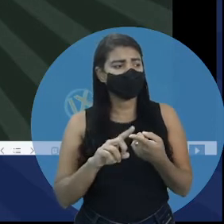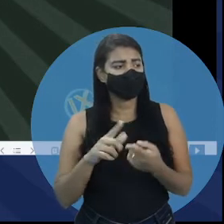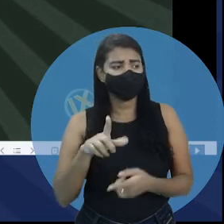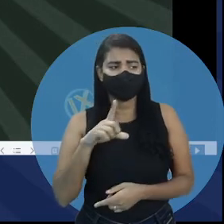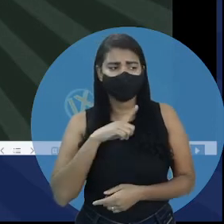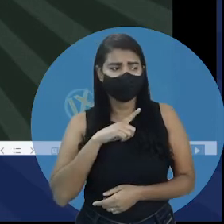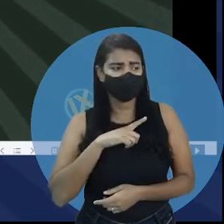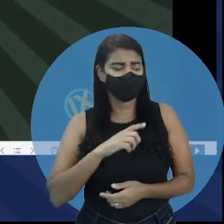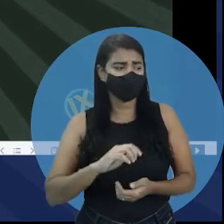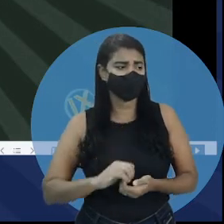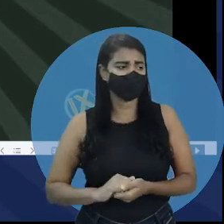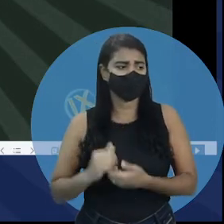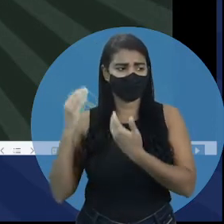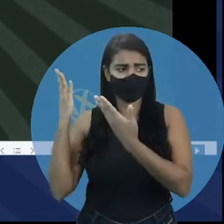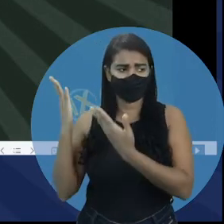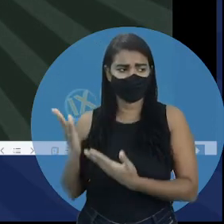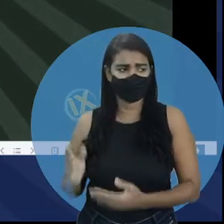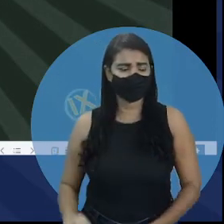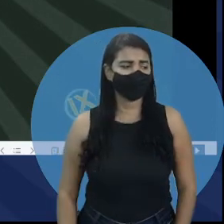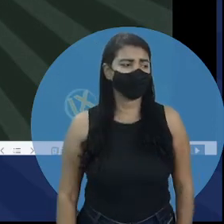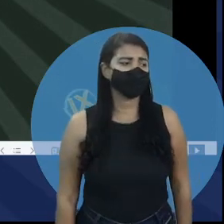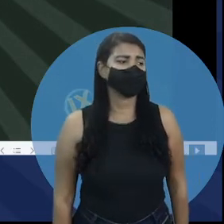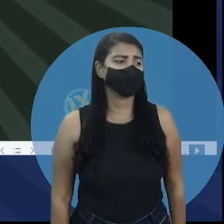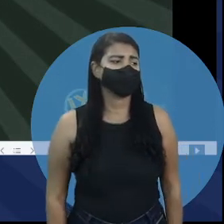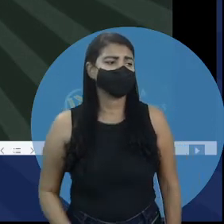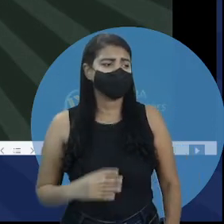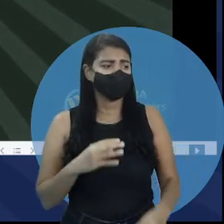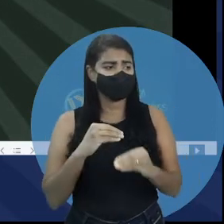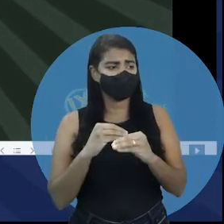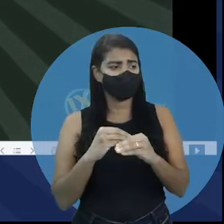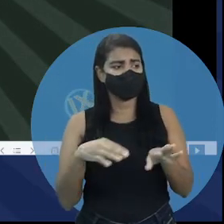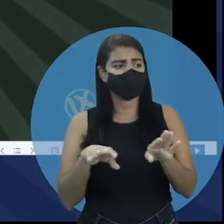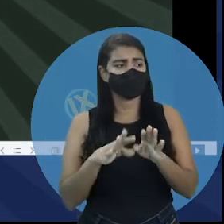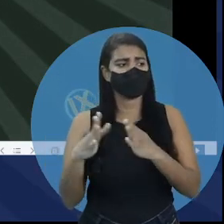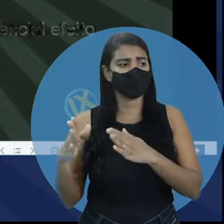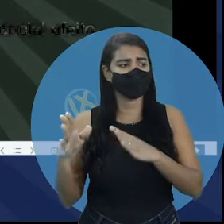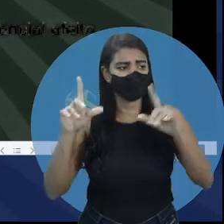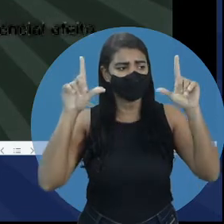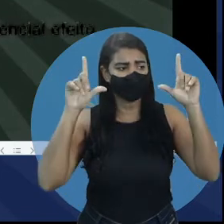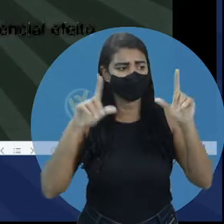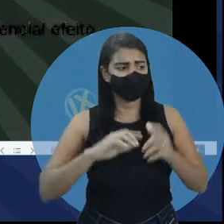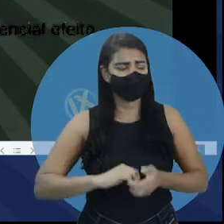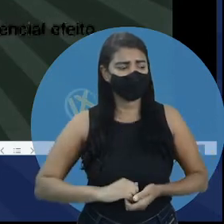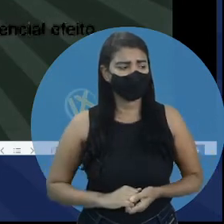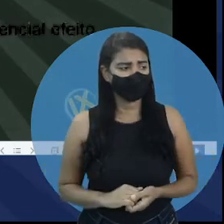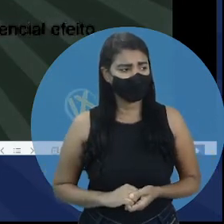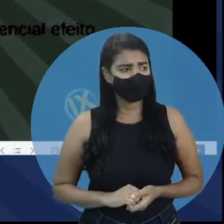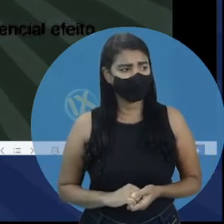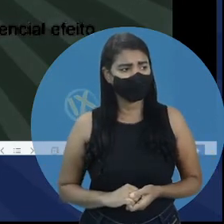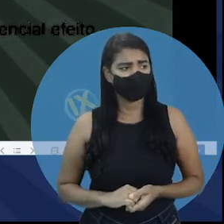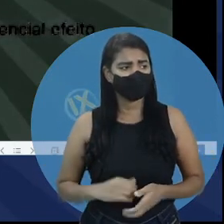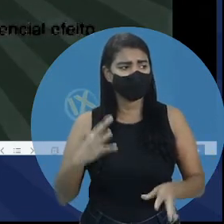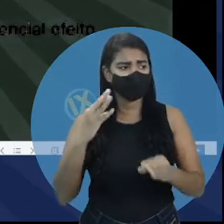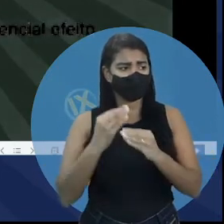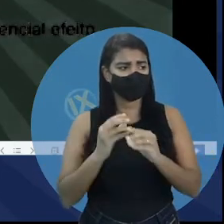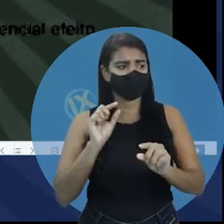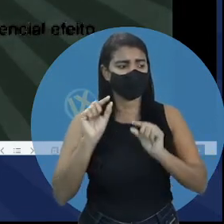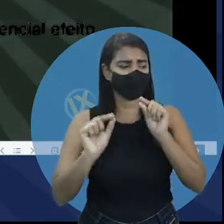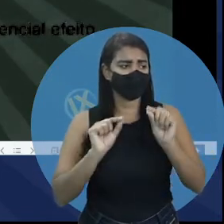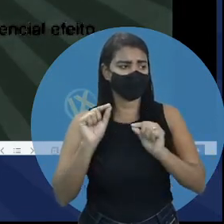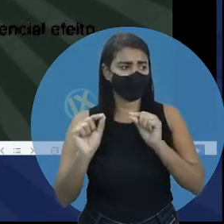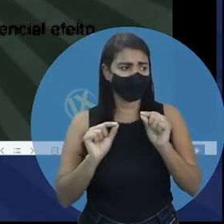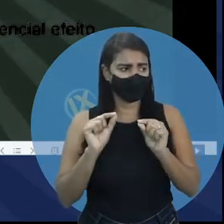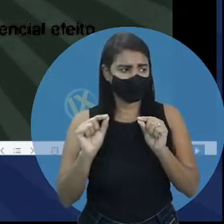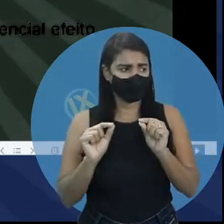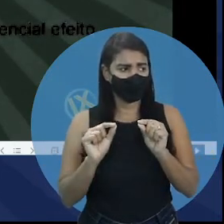potencial larvicida. E assim a gente chega, pode passar o slide, a conclusão de que os